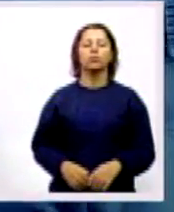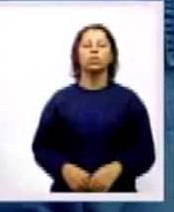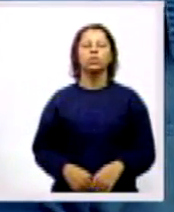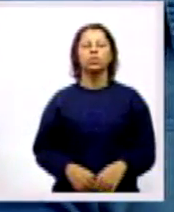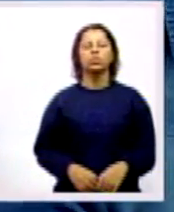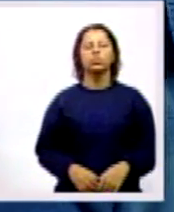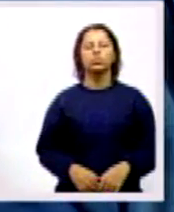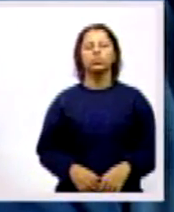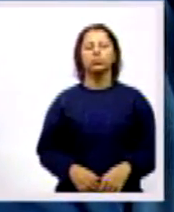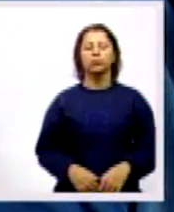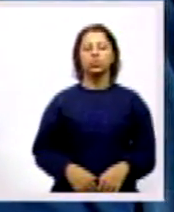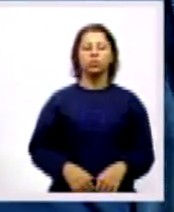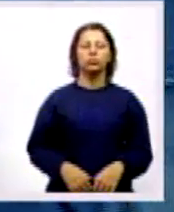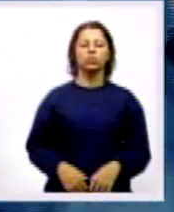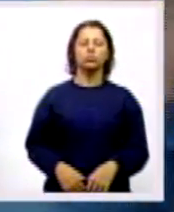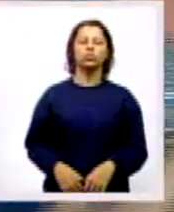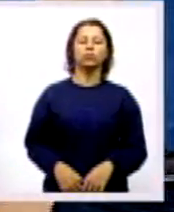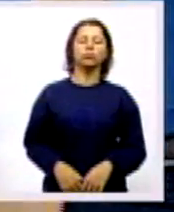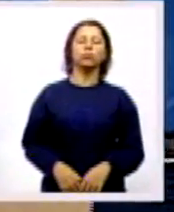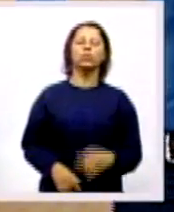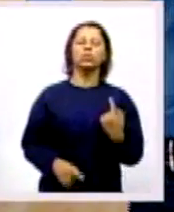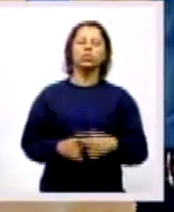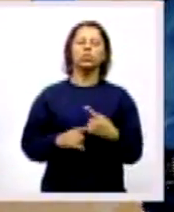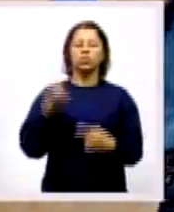sob o efeito das concupiscências enganosas.